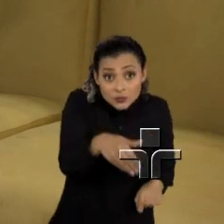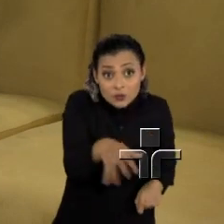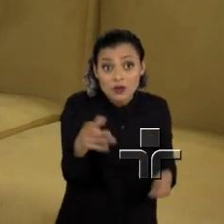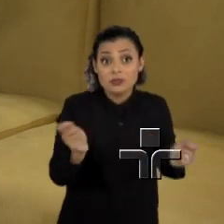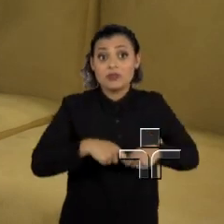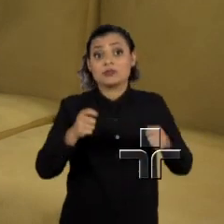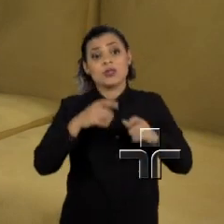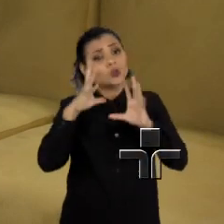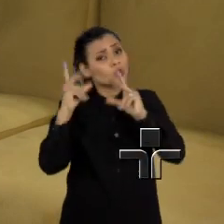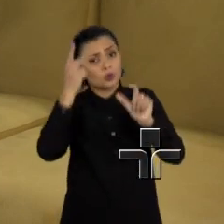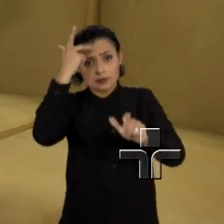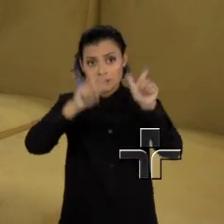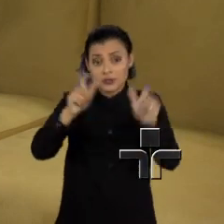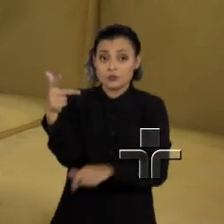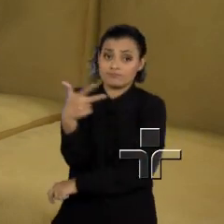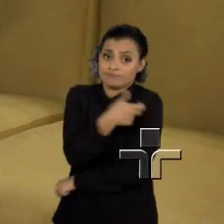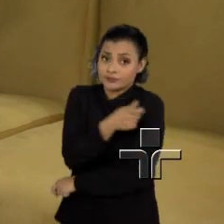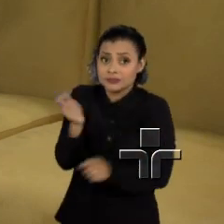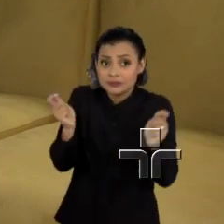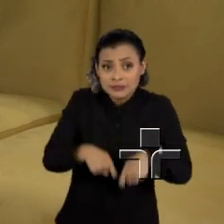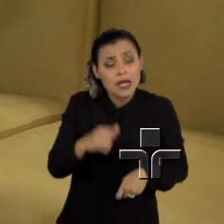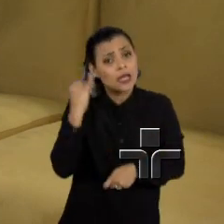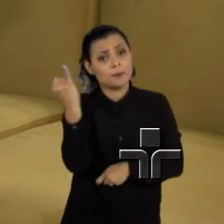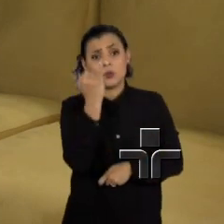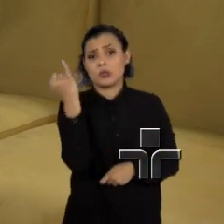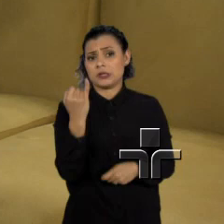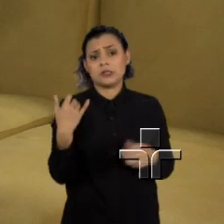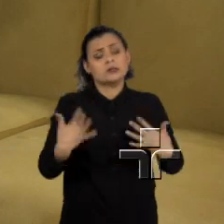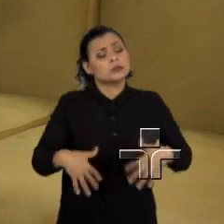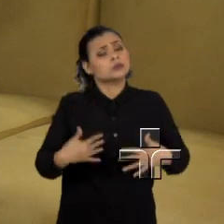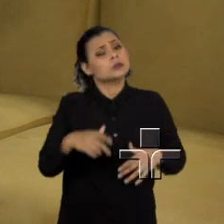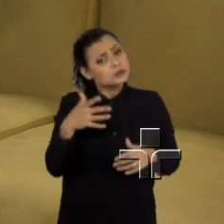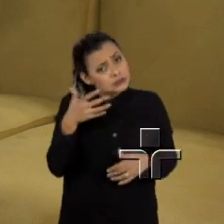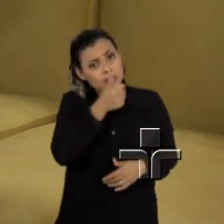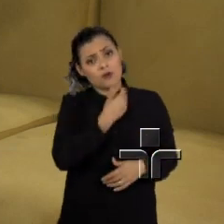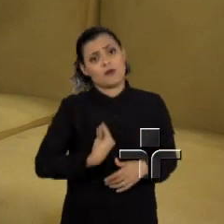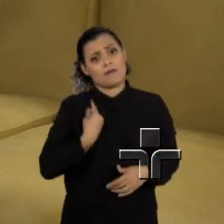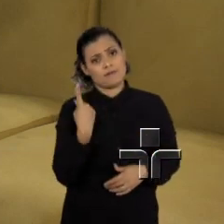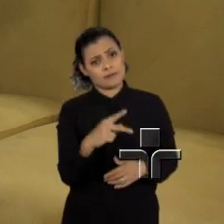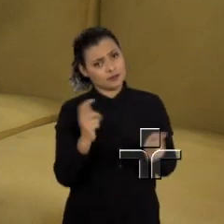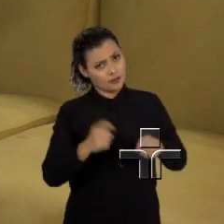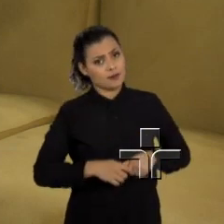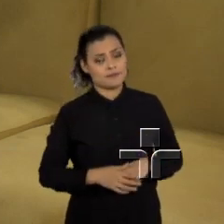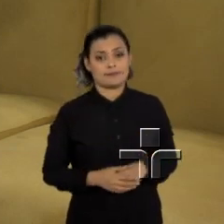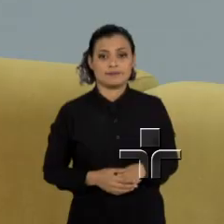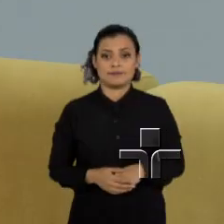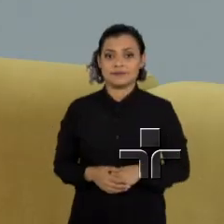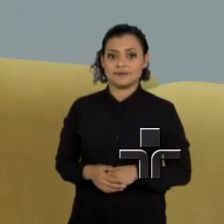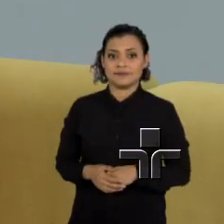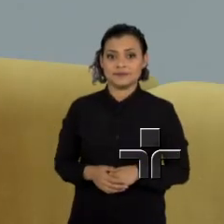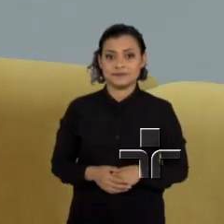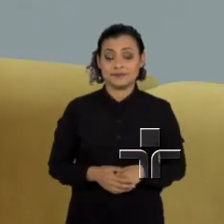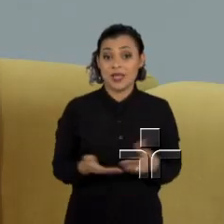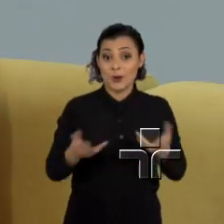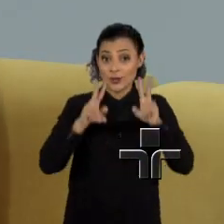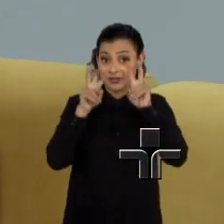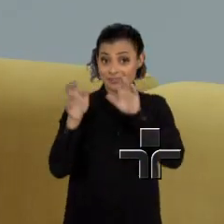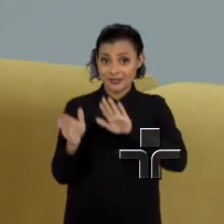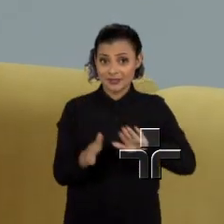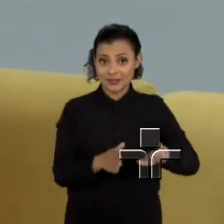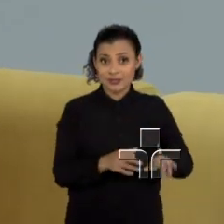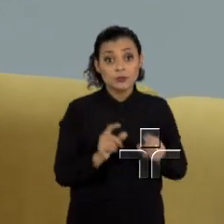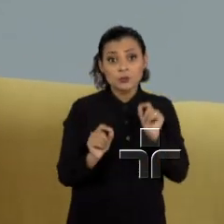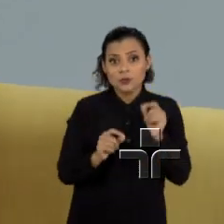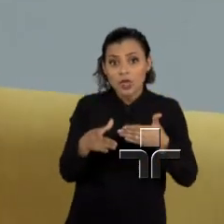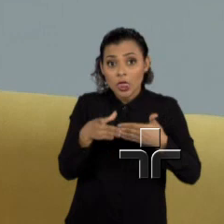as pessoas, né, se vacinem. É muito importante, pode salvar sua vida. Exato. Vamos para outras notícias agora.